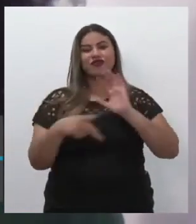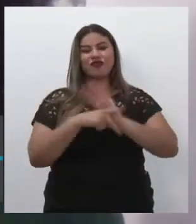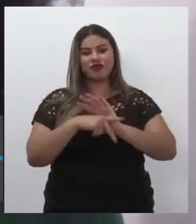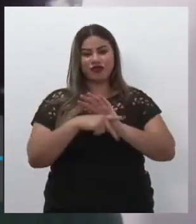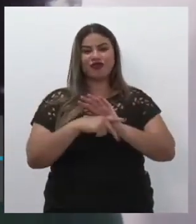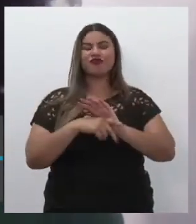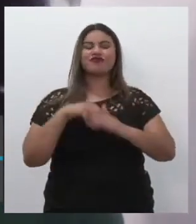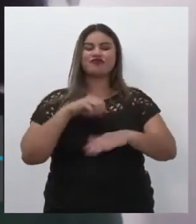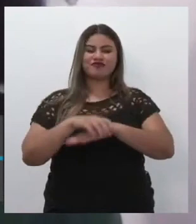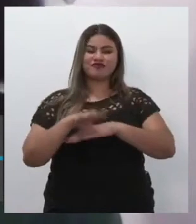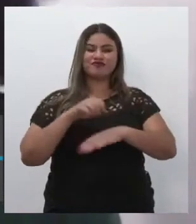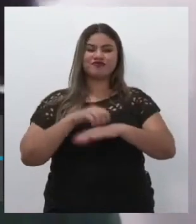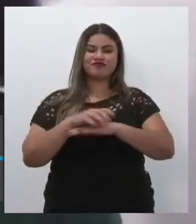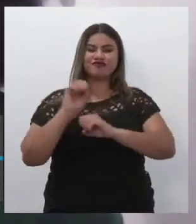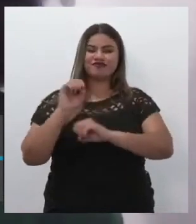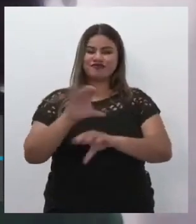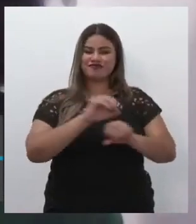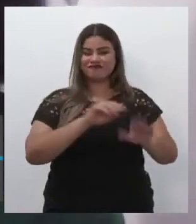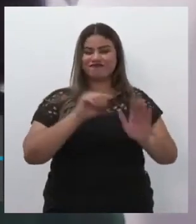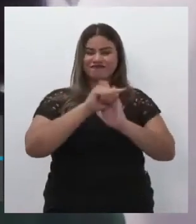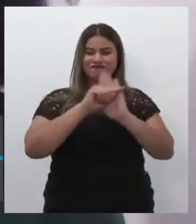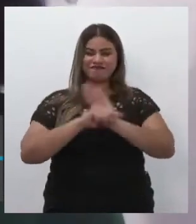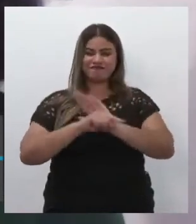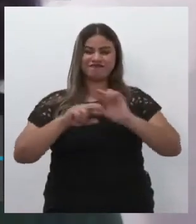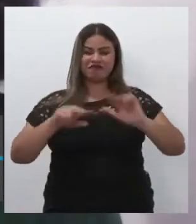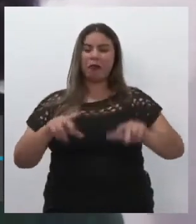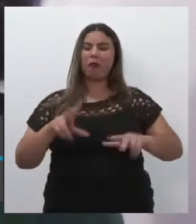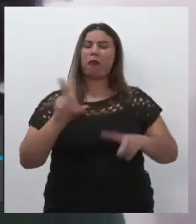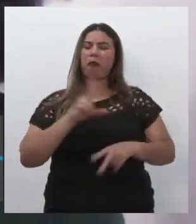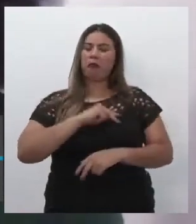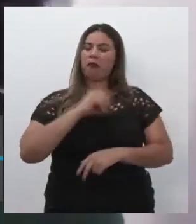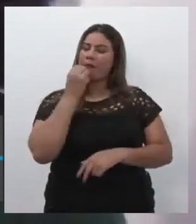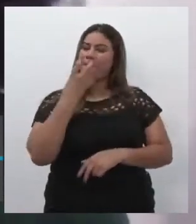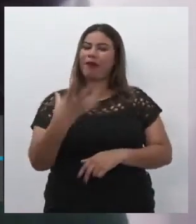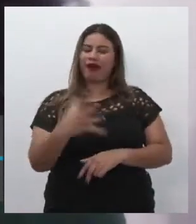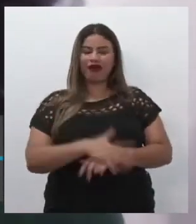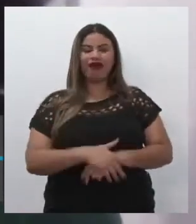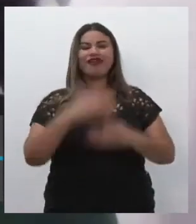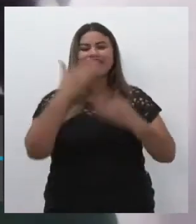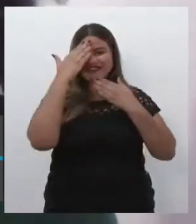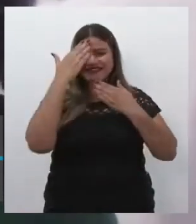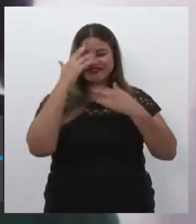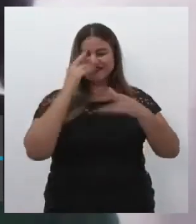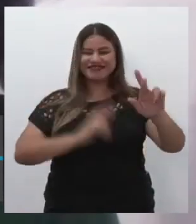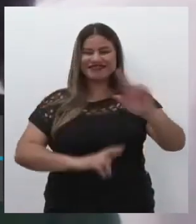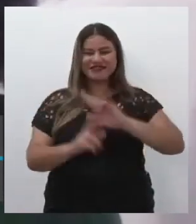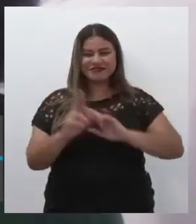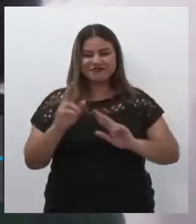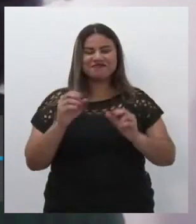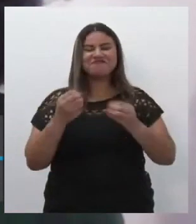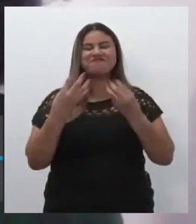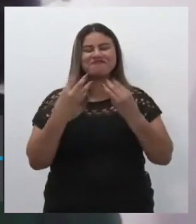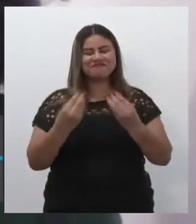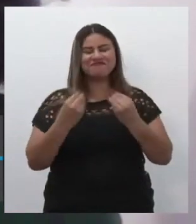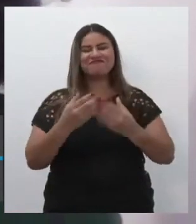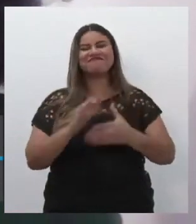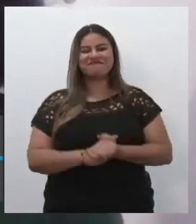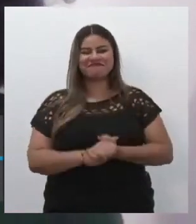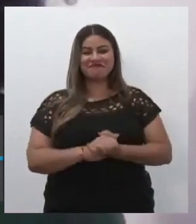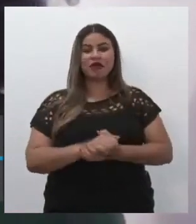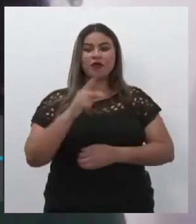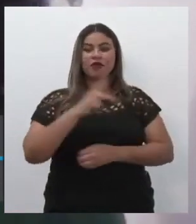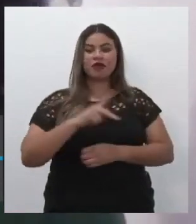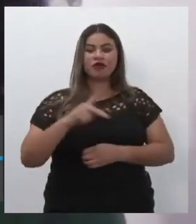serem exploradas. Nossa, que bom, professora Mariana. E agradeço pela sua participação aí, imensamente. Professora